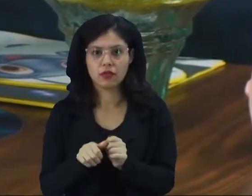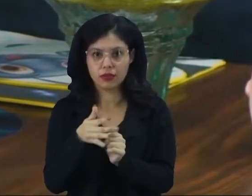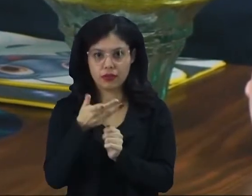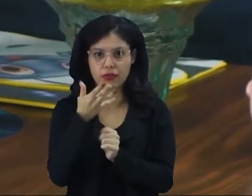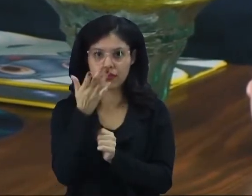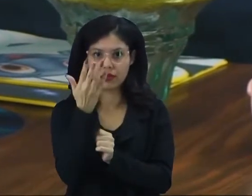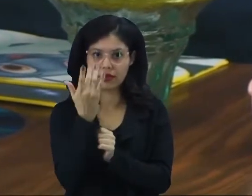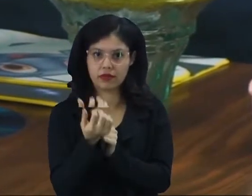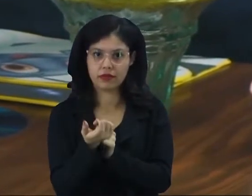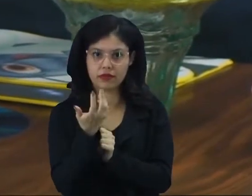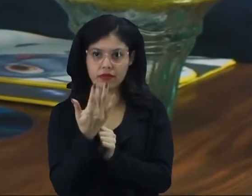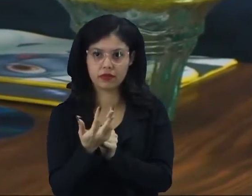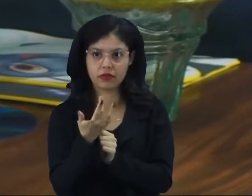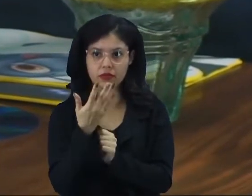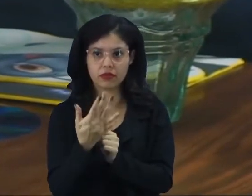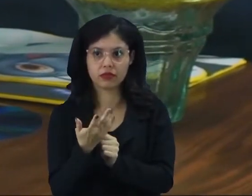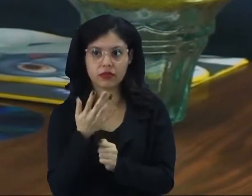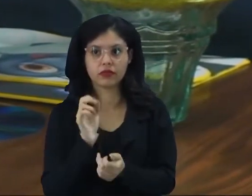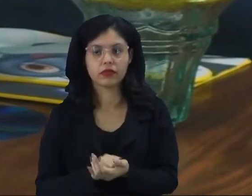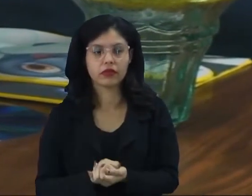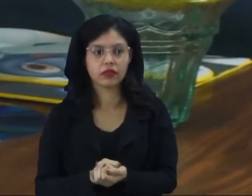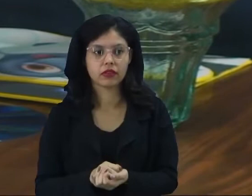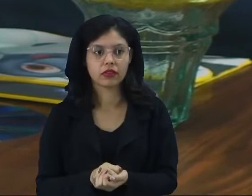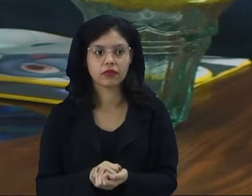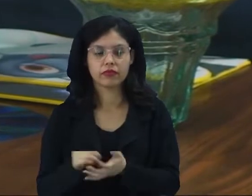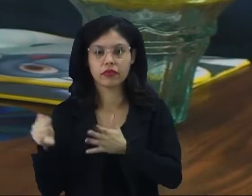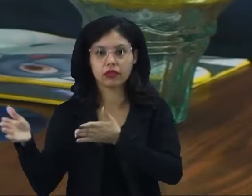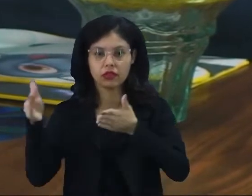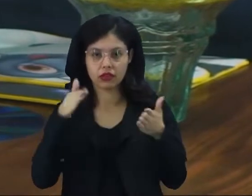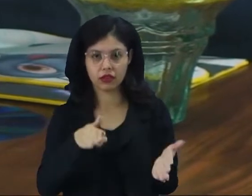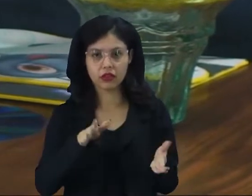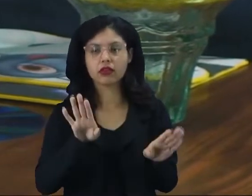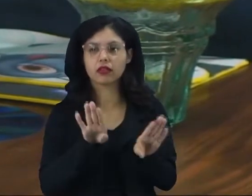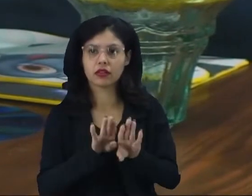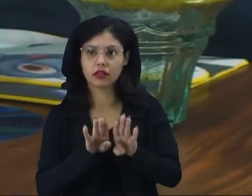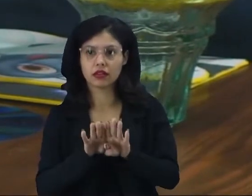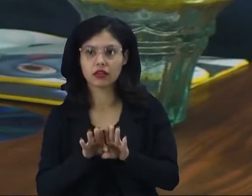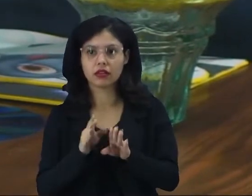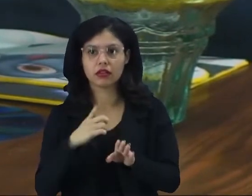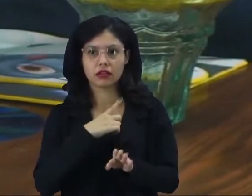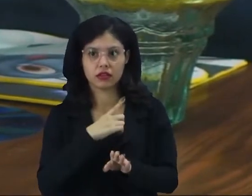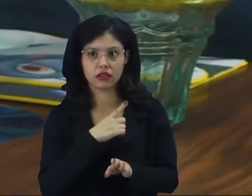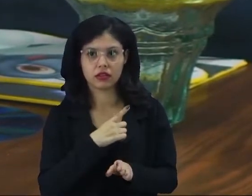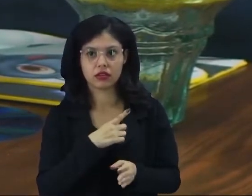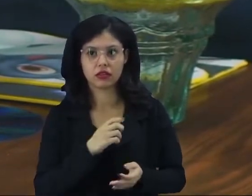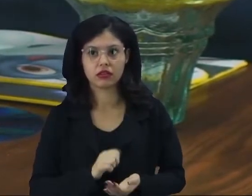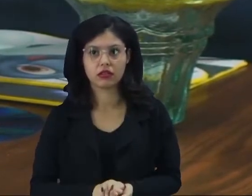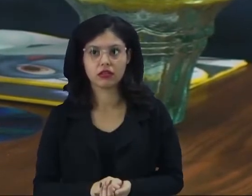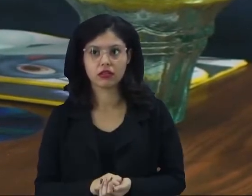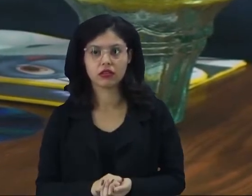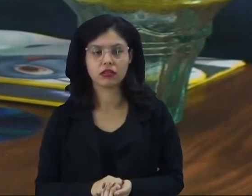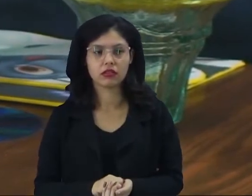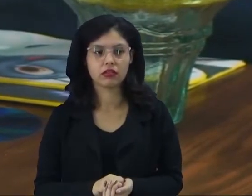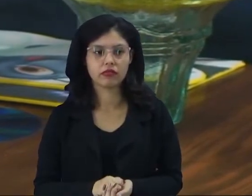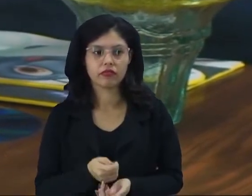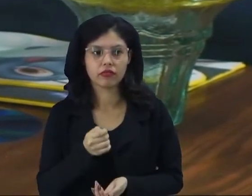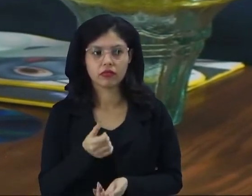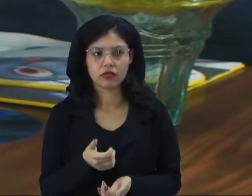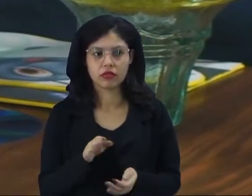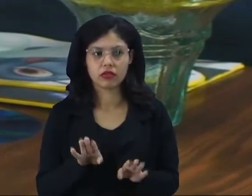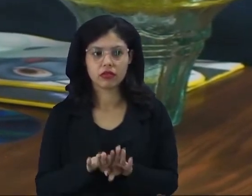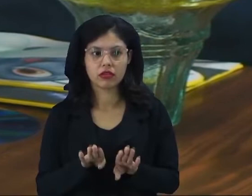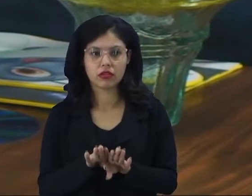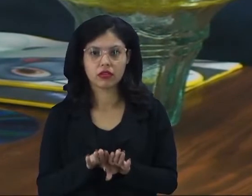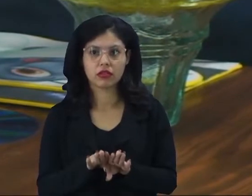essa luz, certo? A vela, a partir do momento que recebe a luz do isqueiro, ela